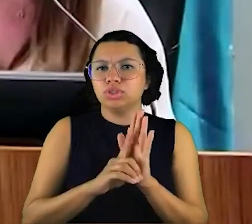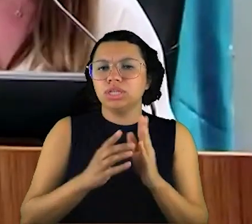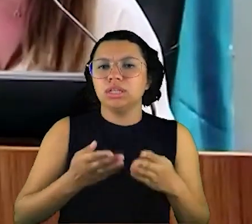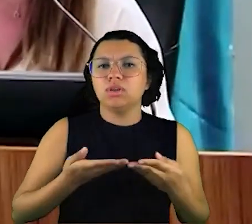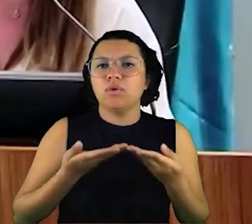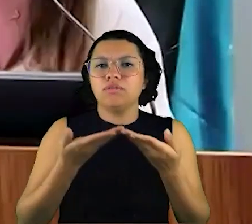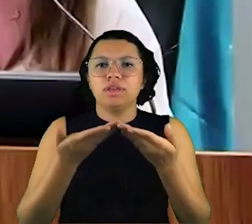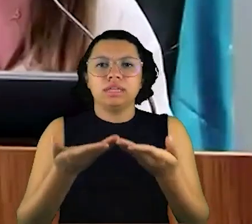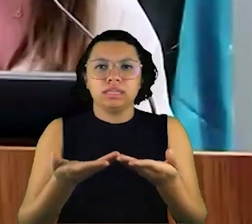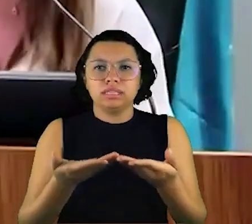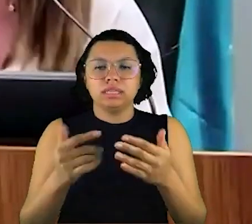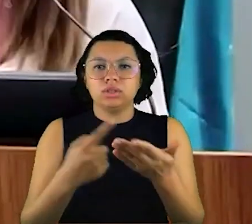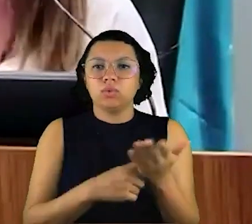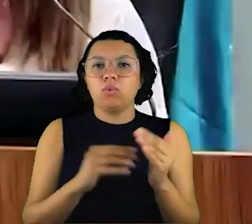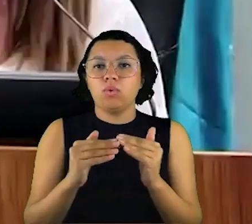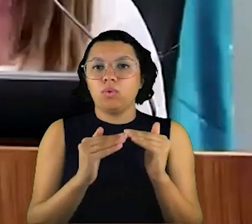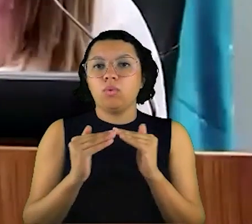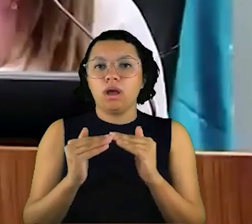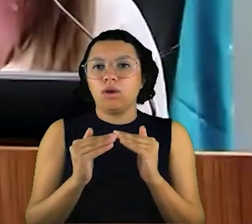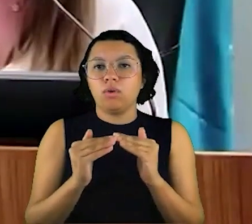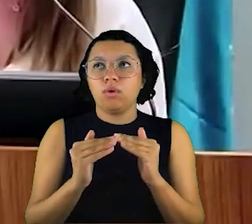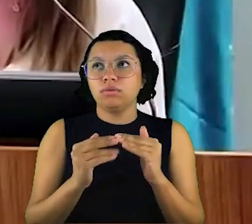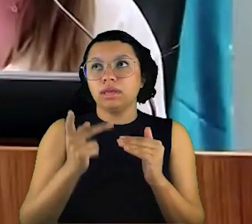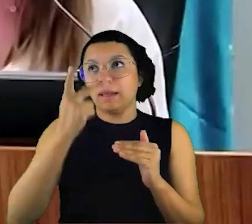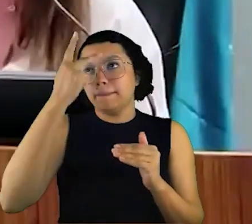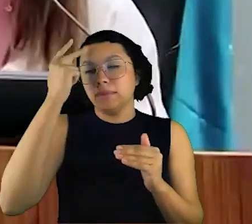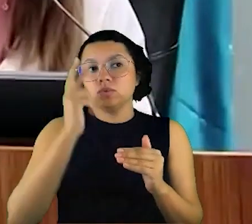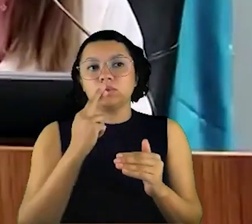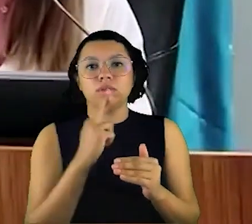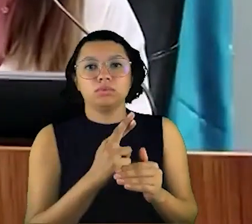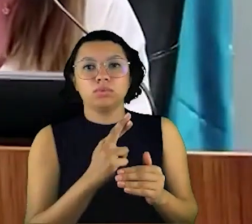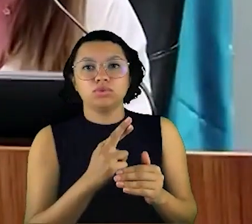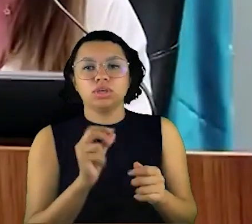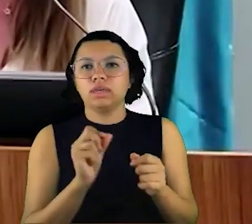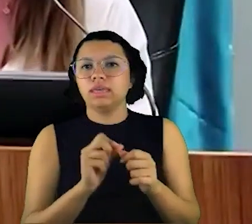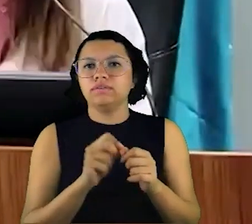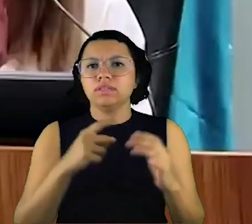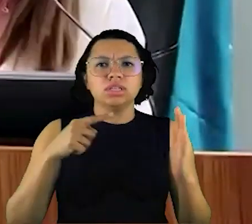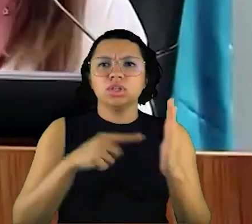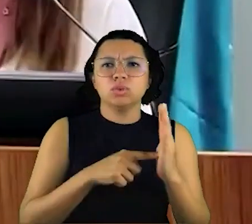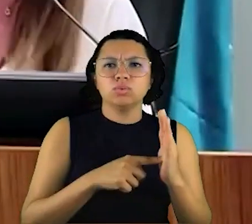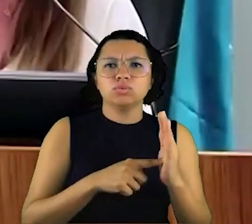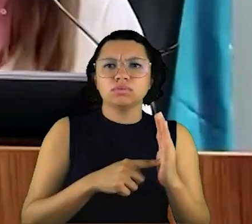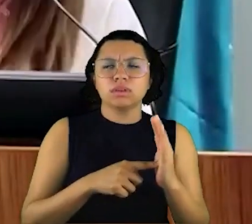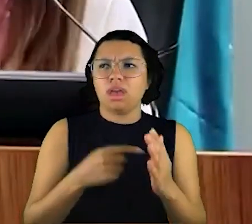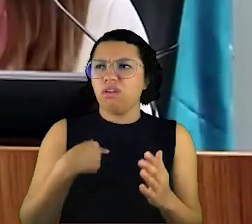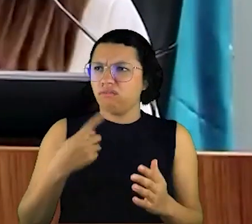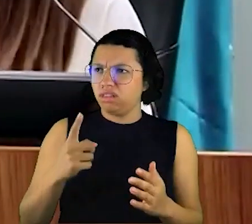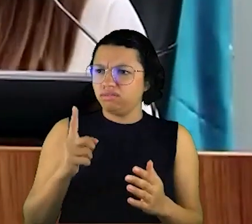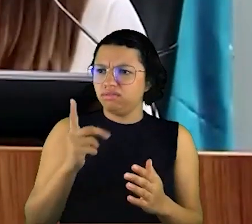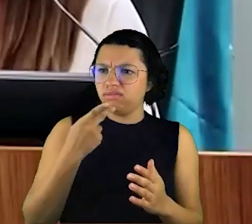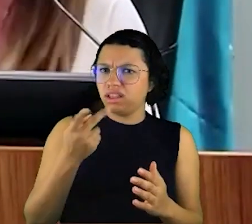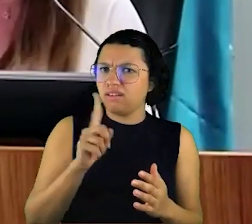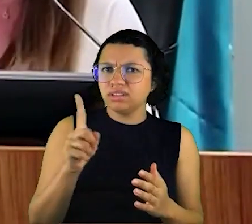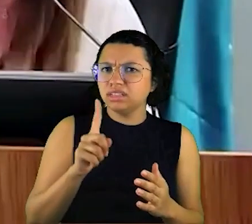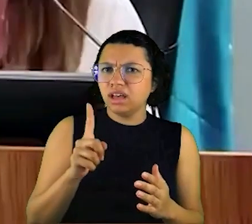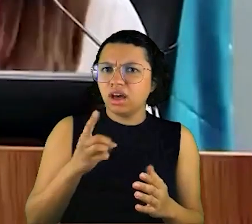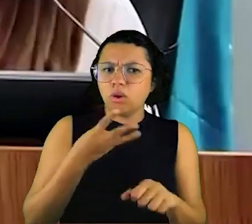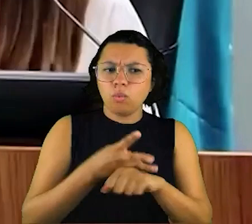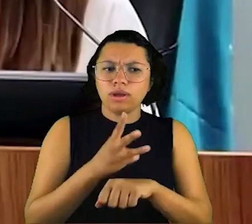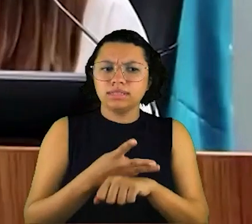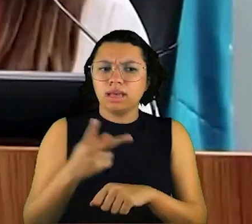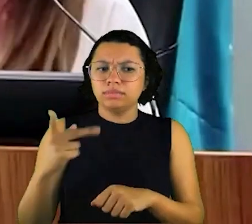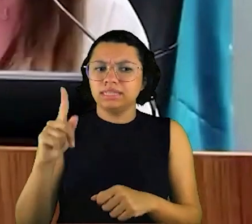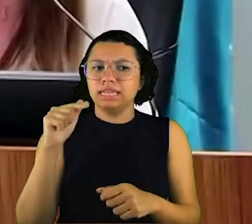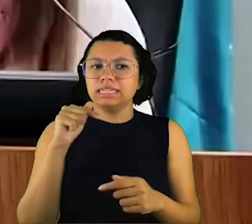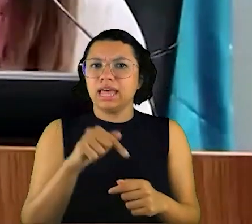um acordo de não persecução penal. Aí a pessoa, obviamente, não respondia, e aí ele vinha e propunha a denúncia. Eu pegava e falava assim: não, volta. O WhatsApp do cara tá